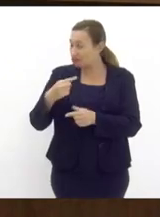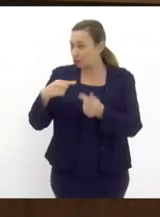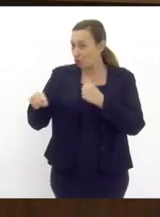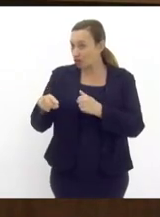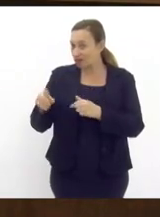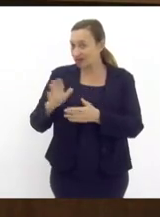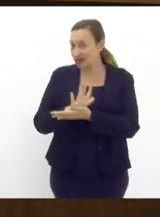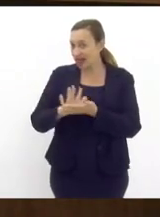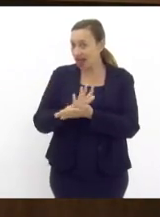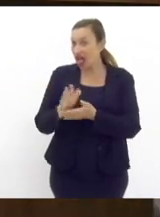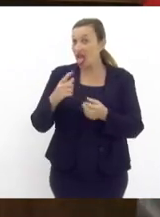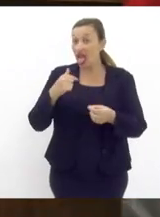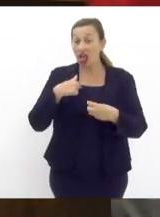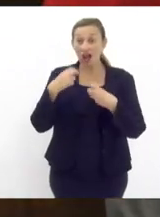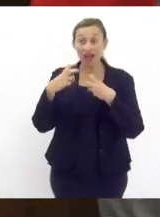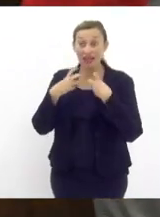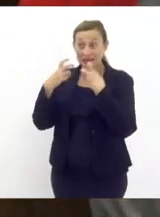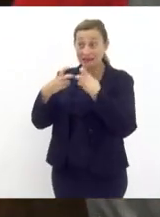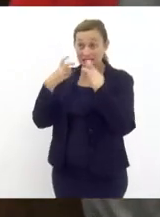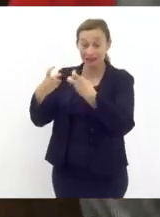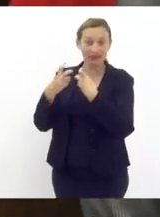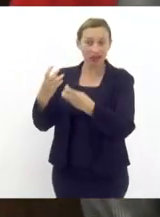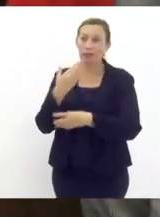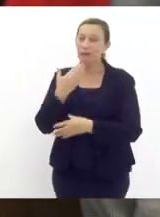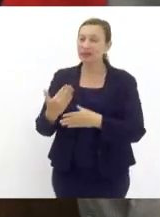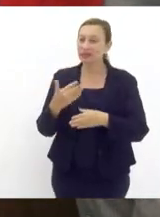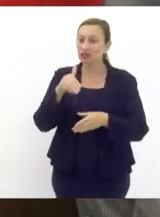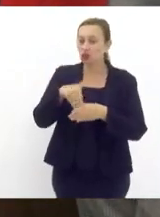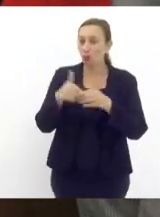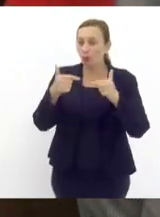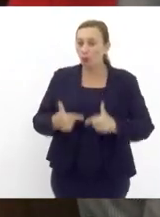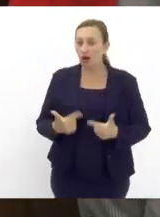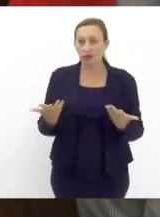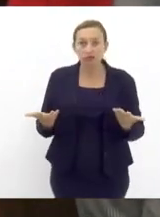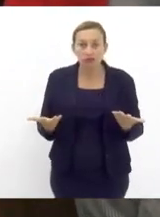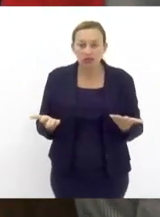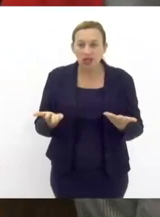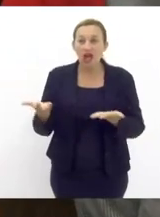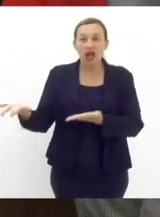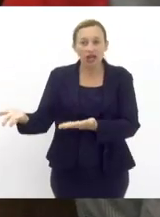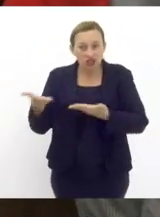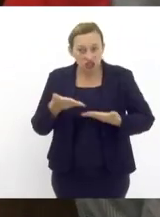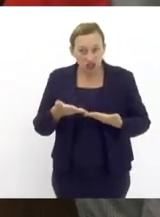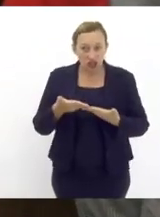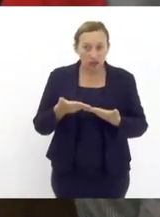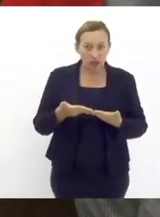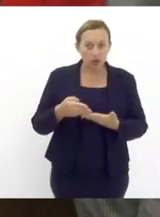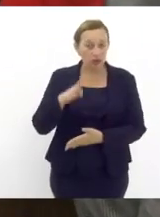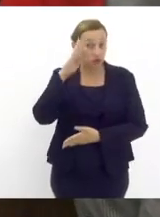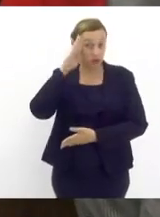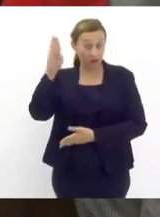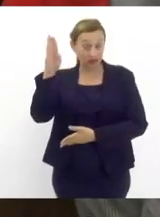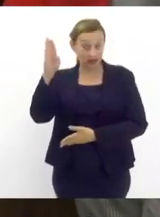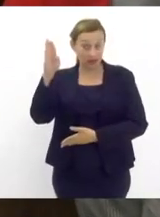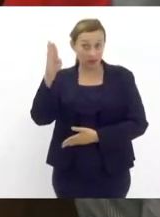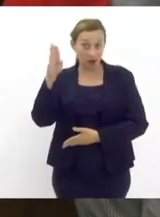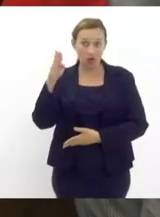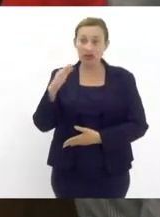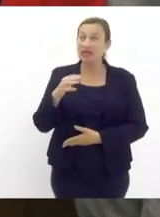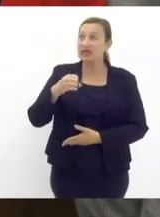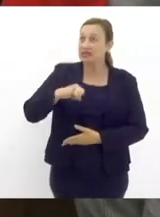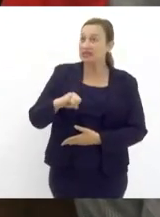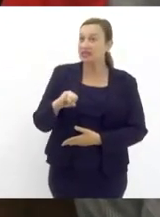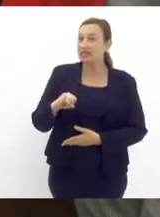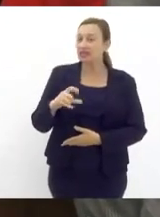eu tenho que gritar pela divergência aí a senhora chama o titulares se vierem todos